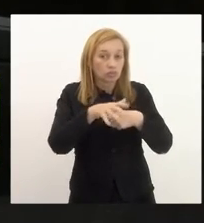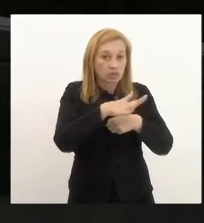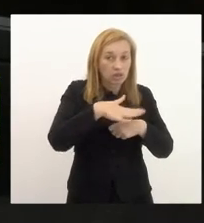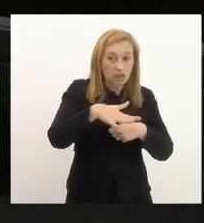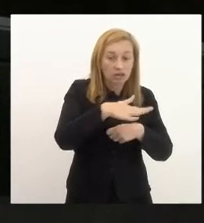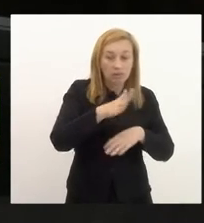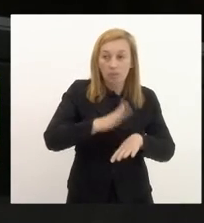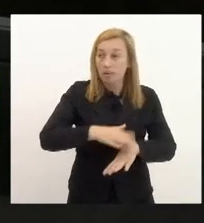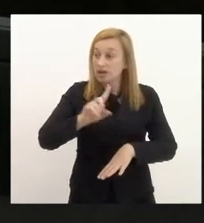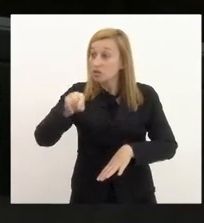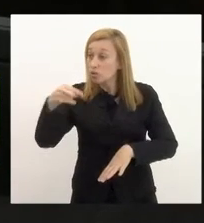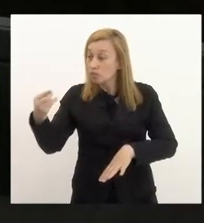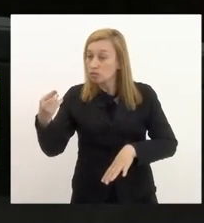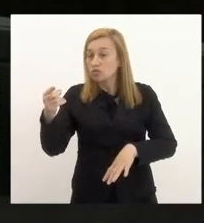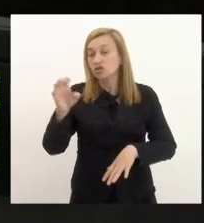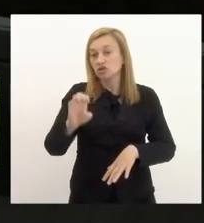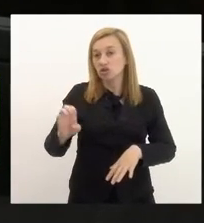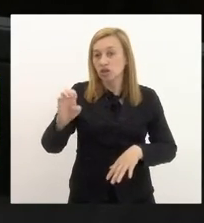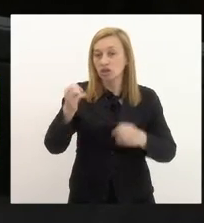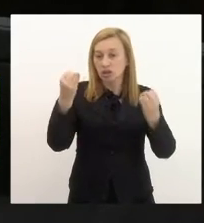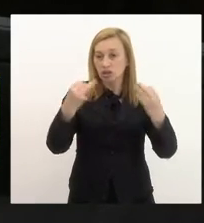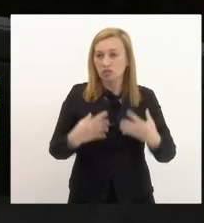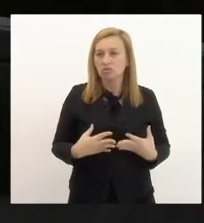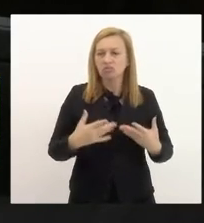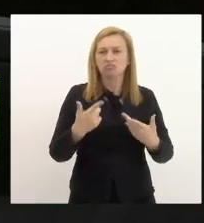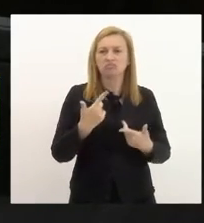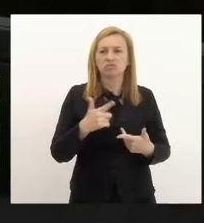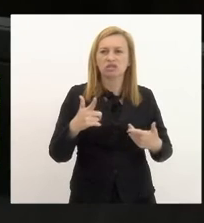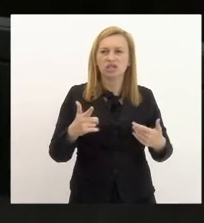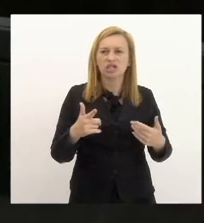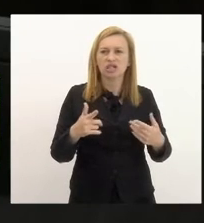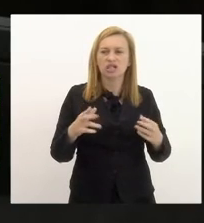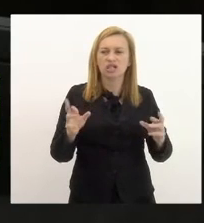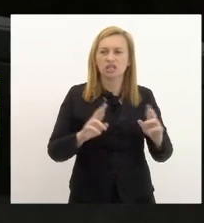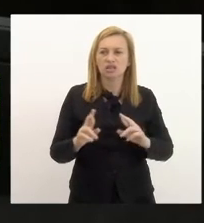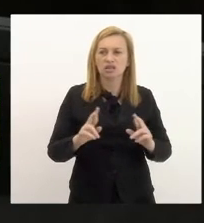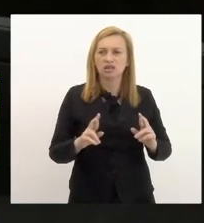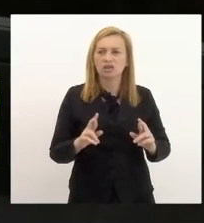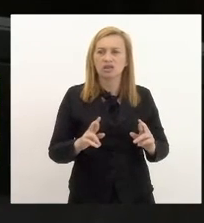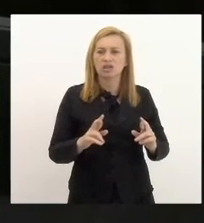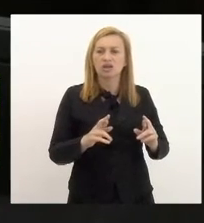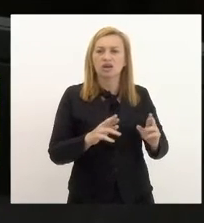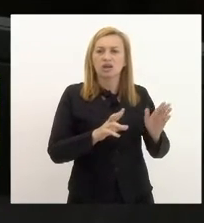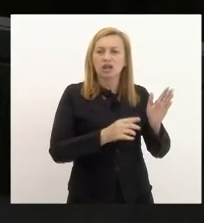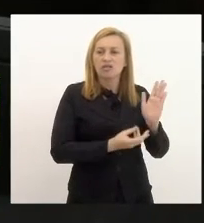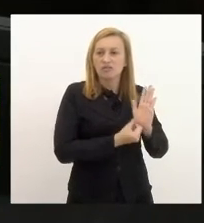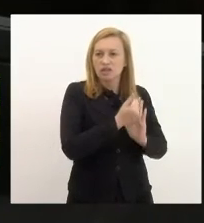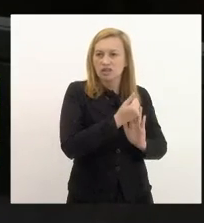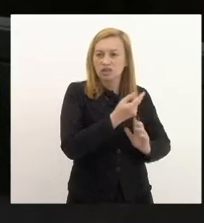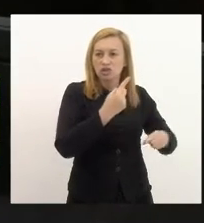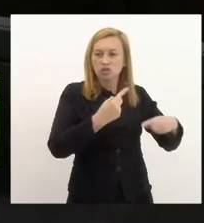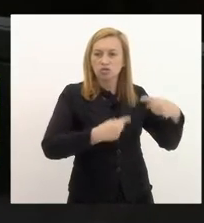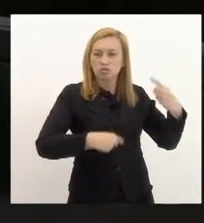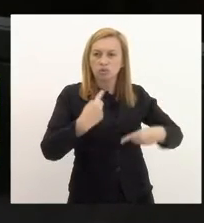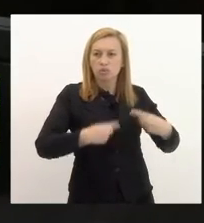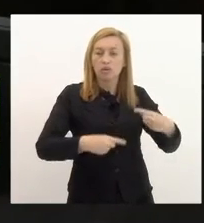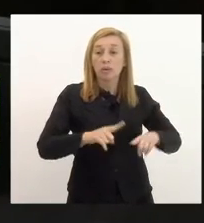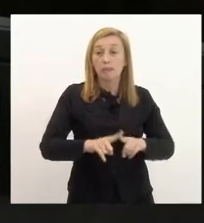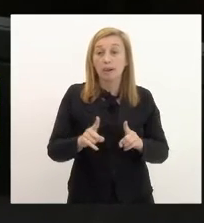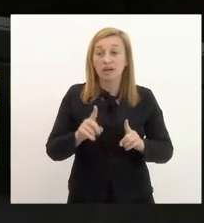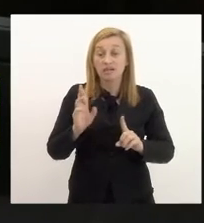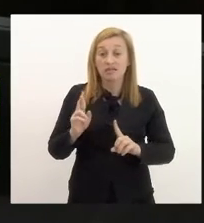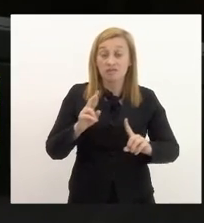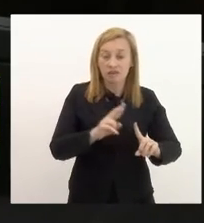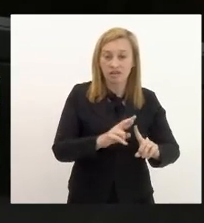os demais estados me explicou isso e não tem a ver só com a questão das Finanças Públicas mas que tem reflexo sobre as Finanças